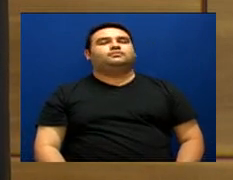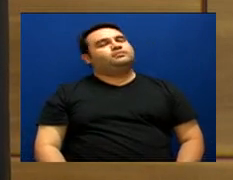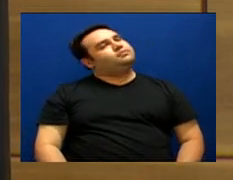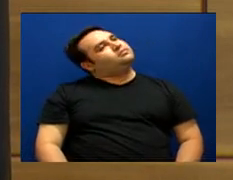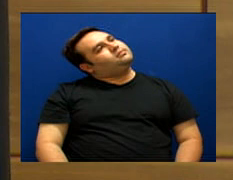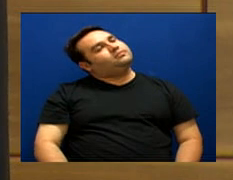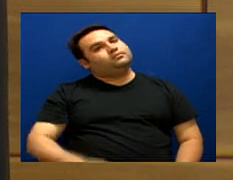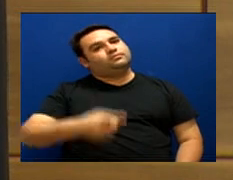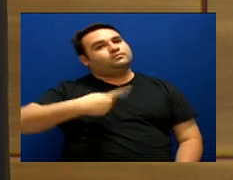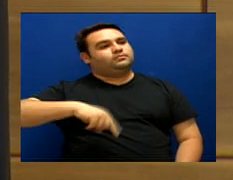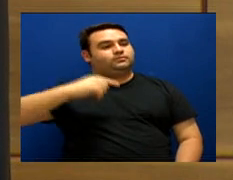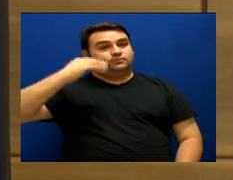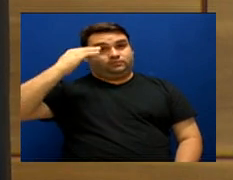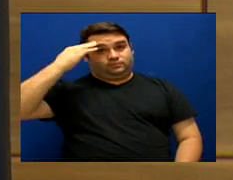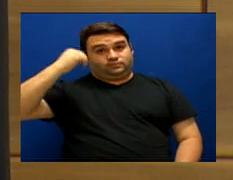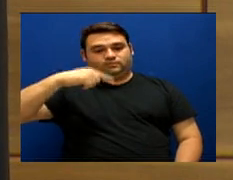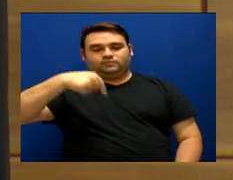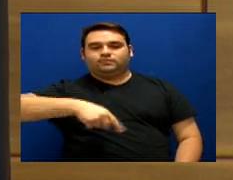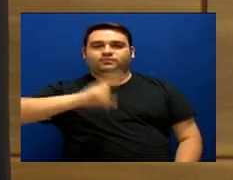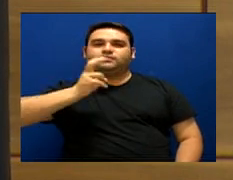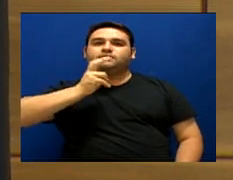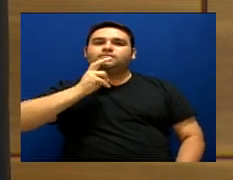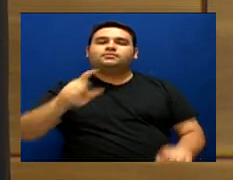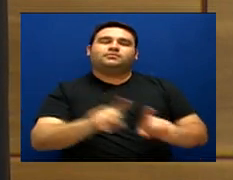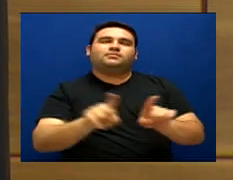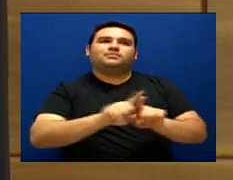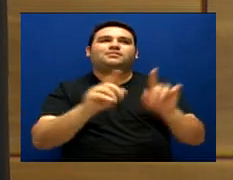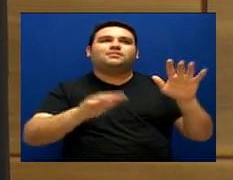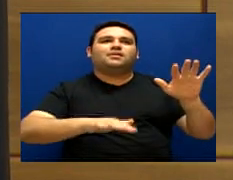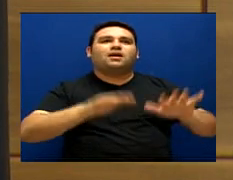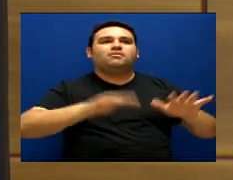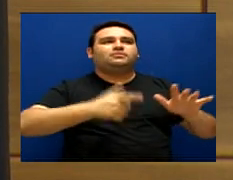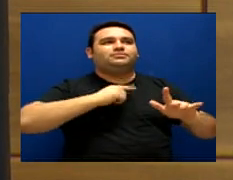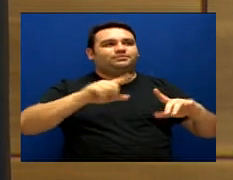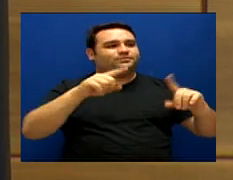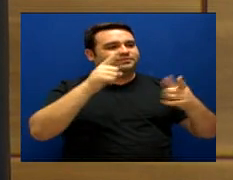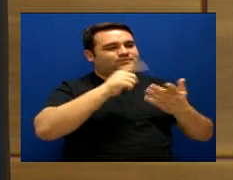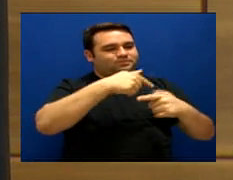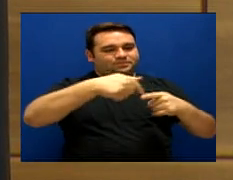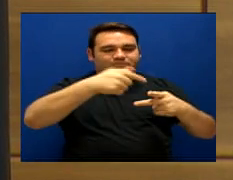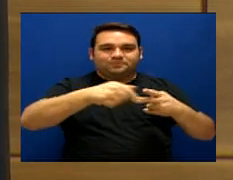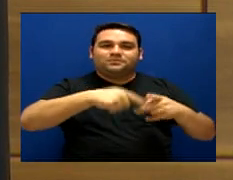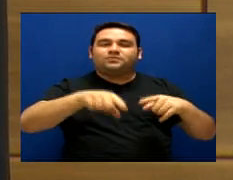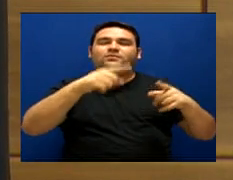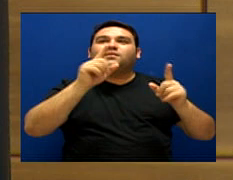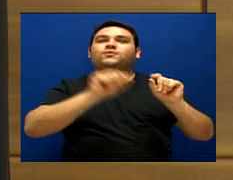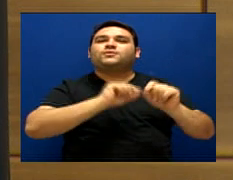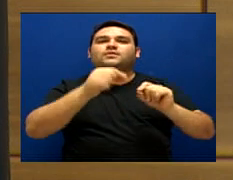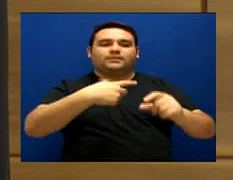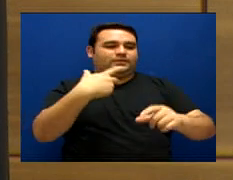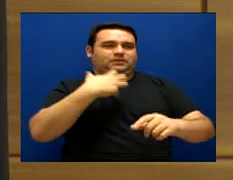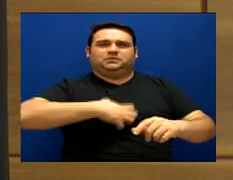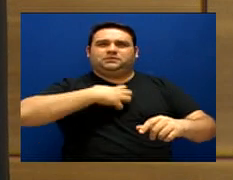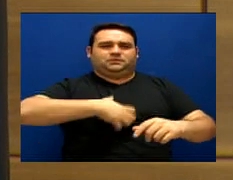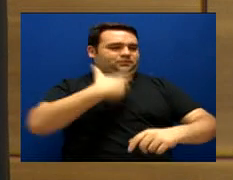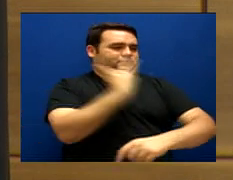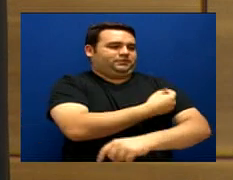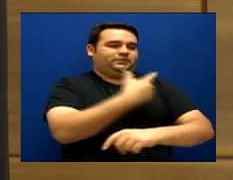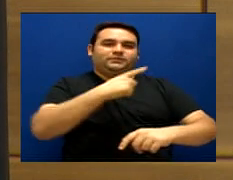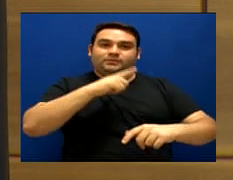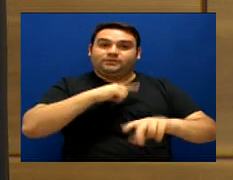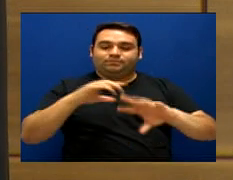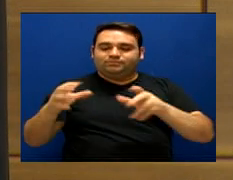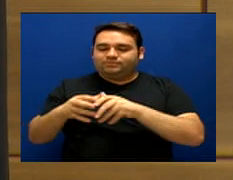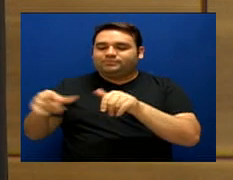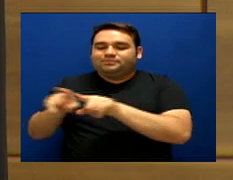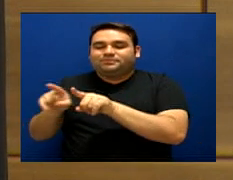Nós sabemos que Sorocaba também tem campanhas periódicas de vacinação contra a raiva. Nós temos um grupo de